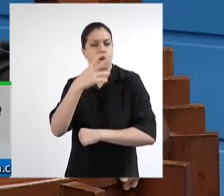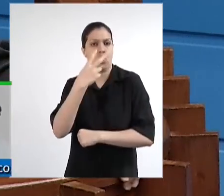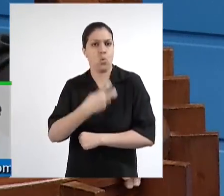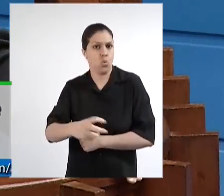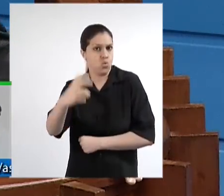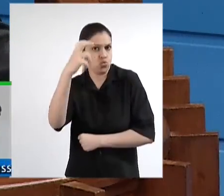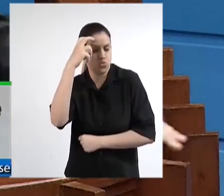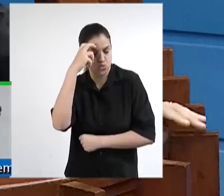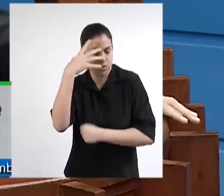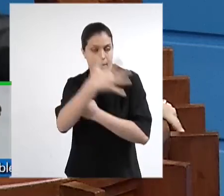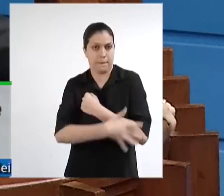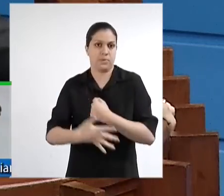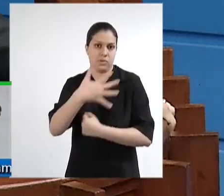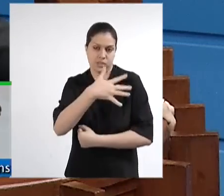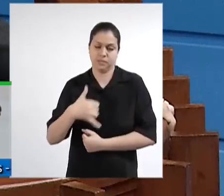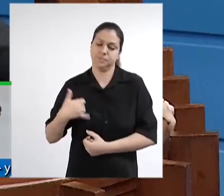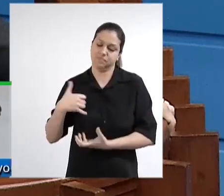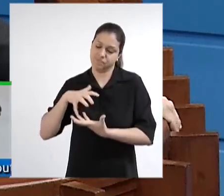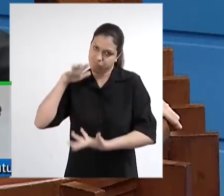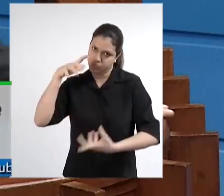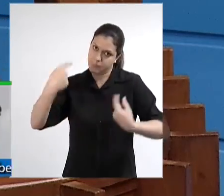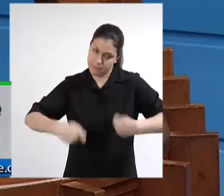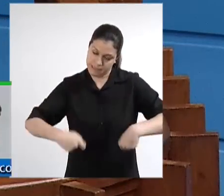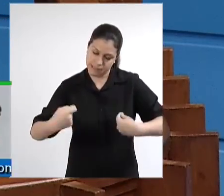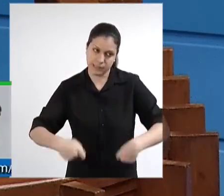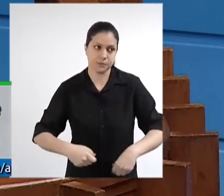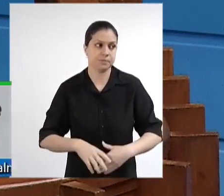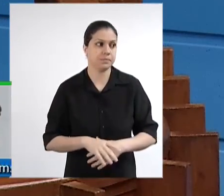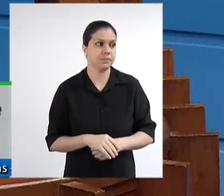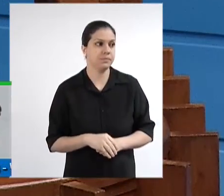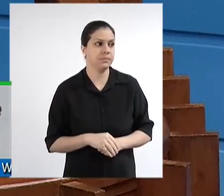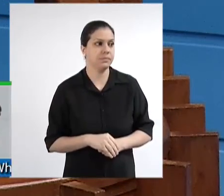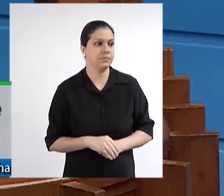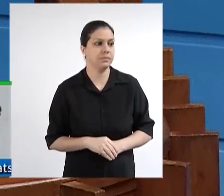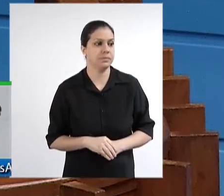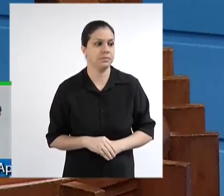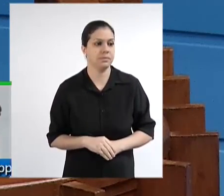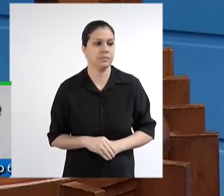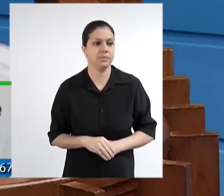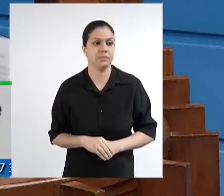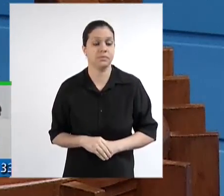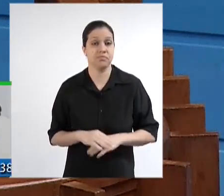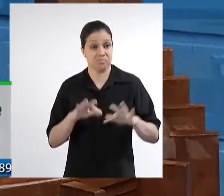à pessoa idosa que tanto precisa. Era o que eu tinha, senhor presidente.